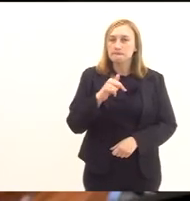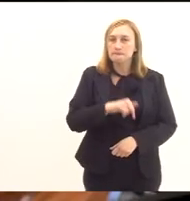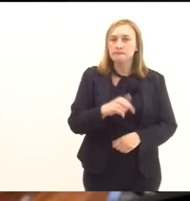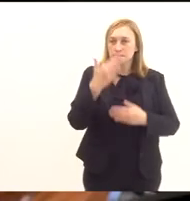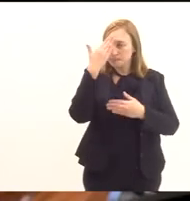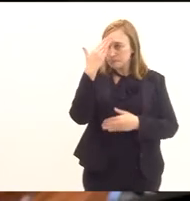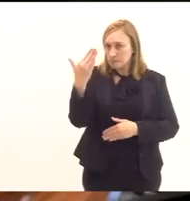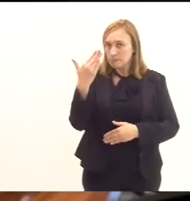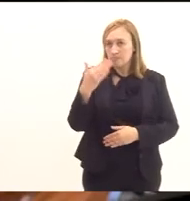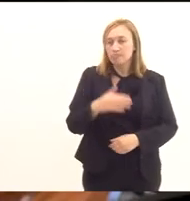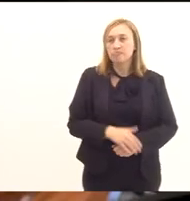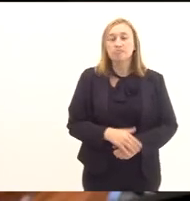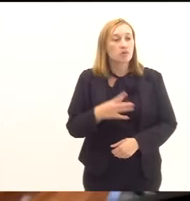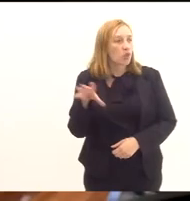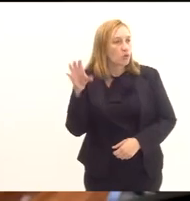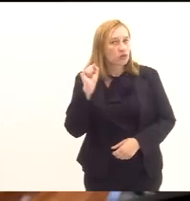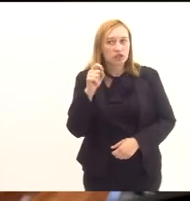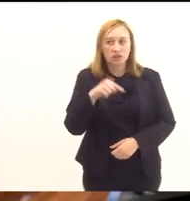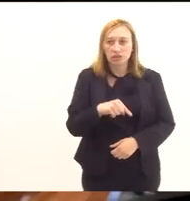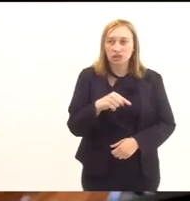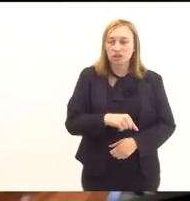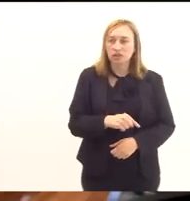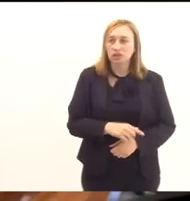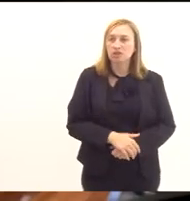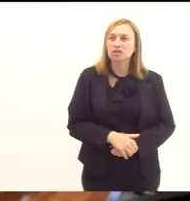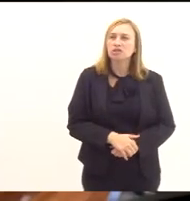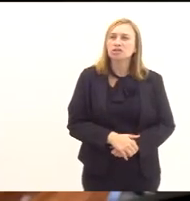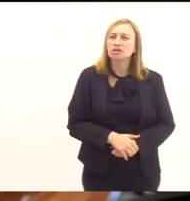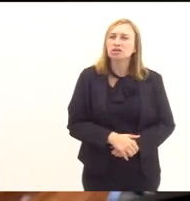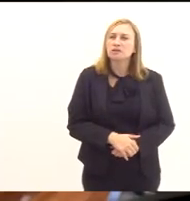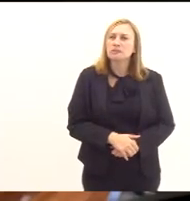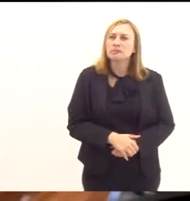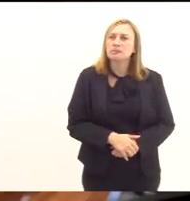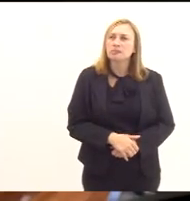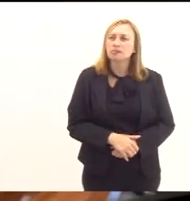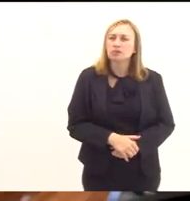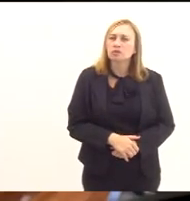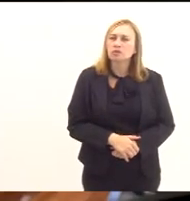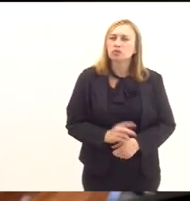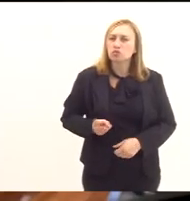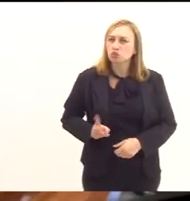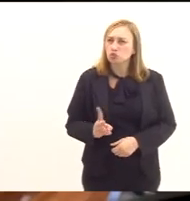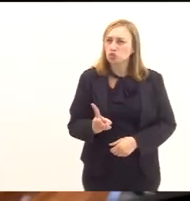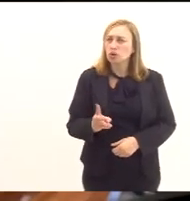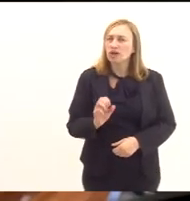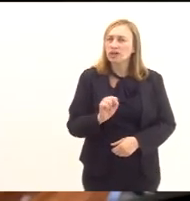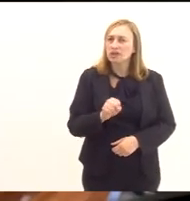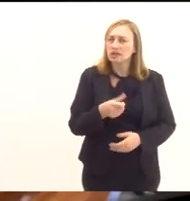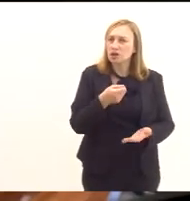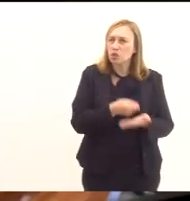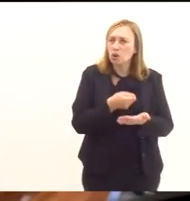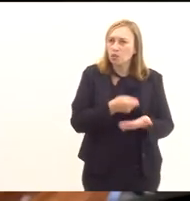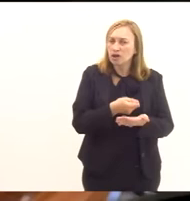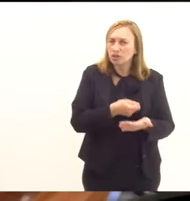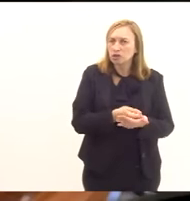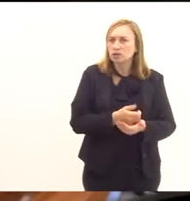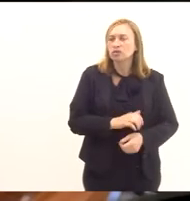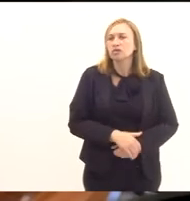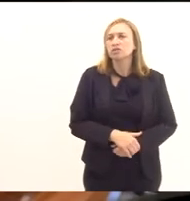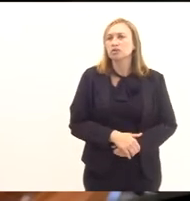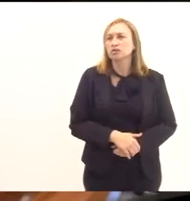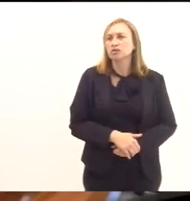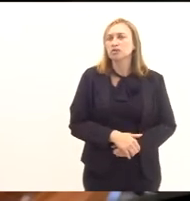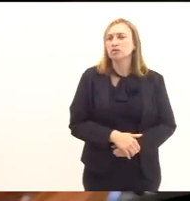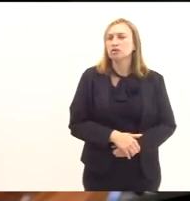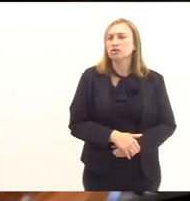agradecer pelo que eu vi aqui no acho que a gente deve mesmo continuar cobrando e